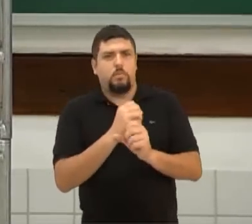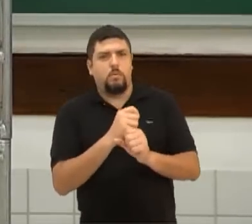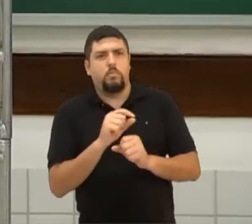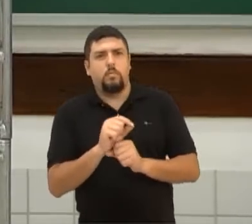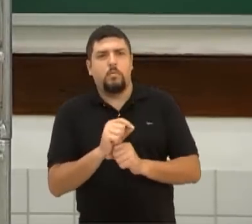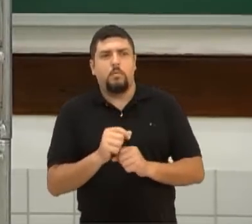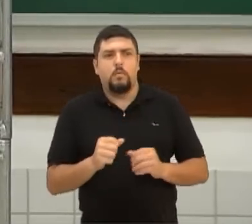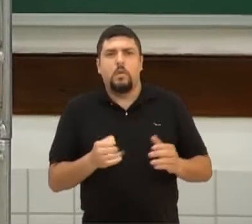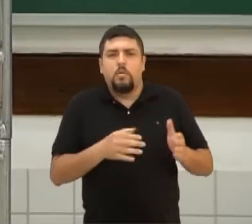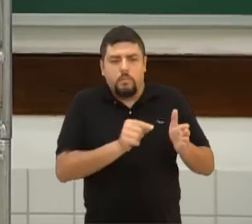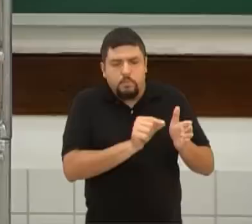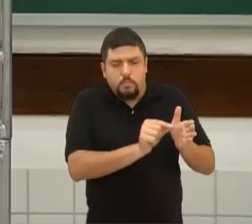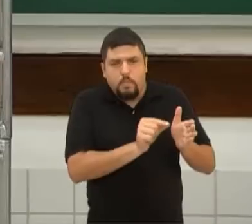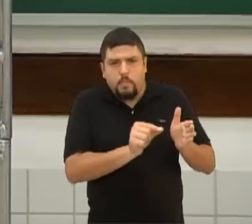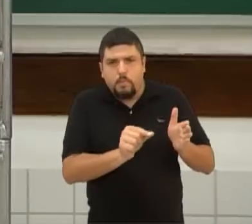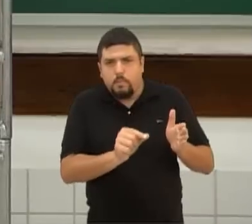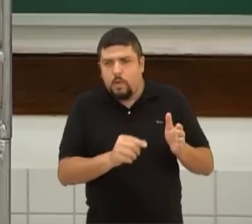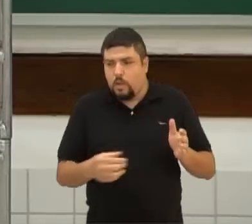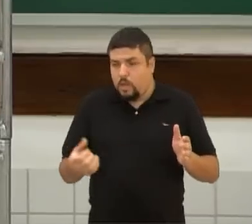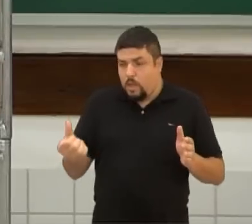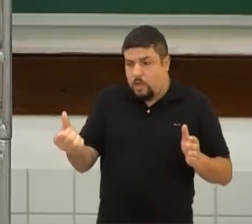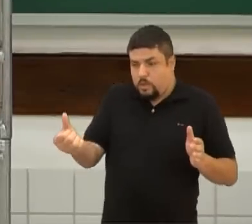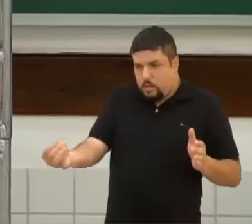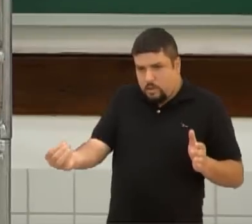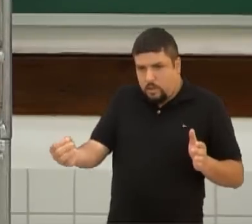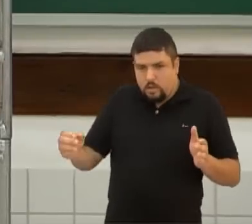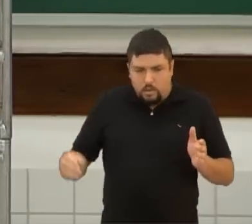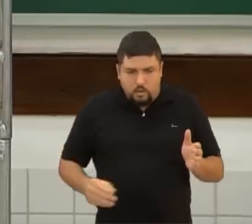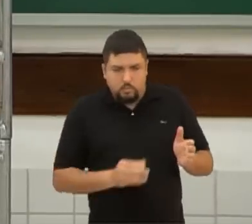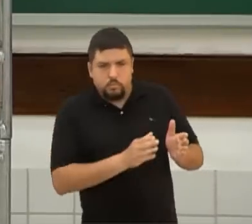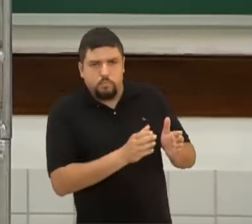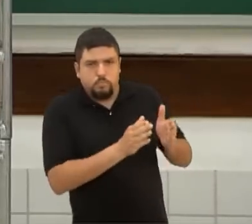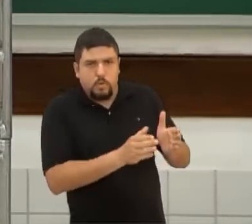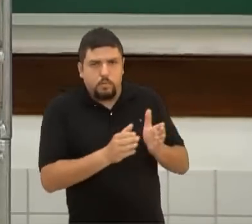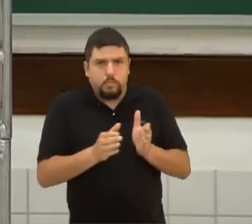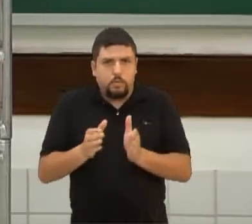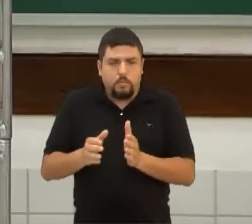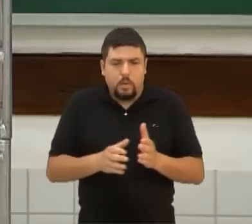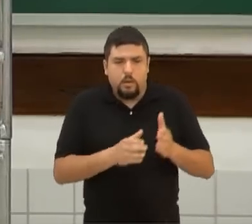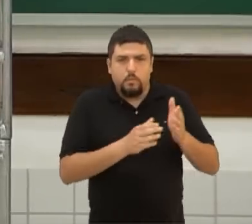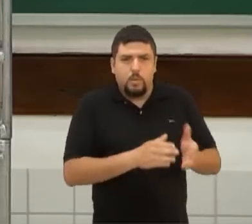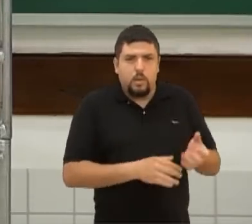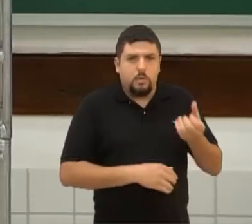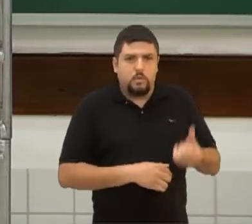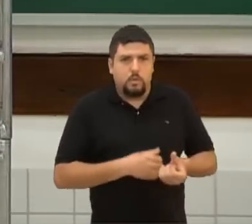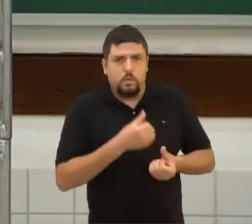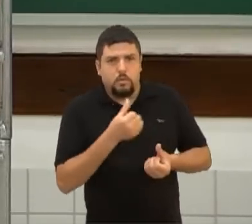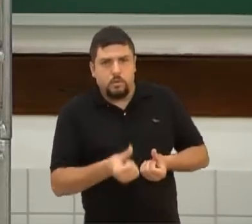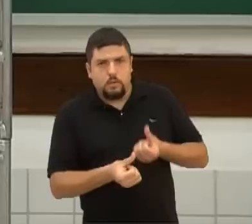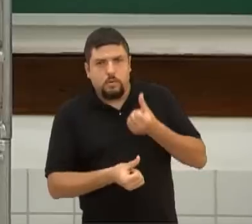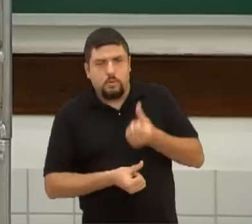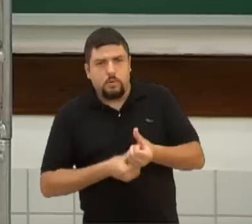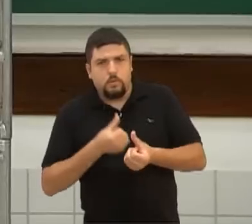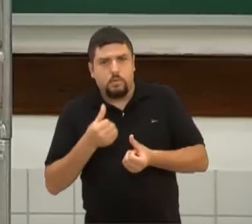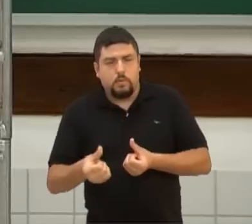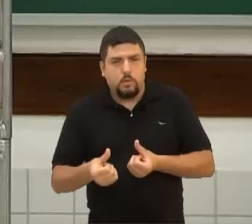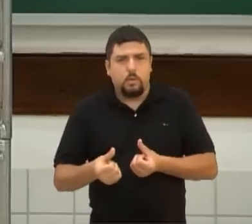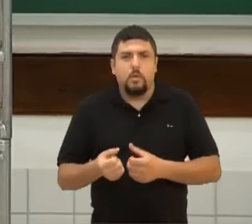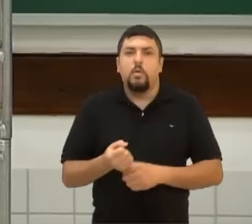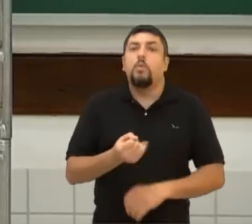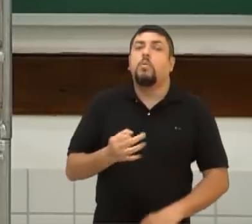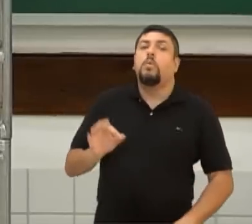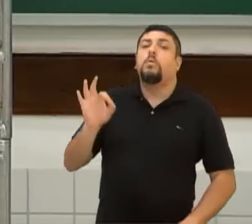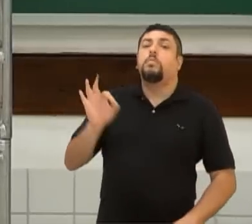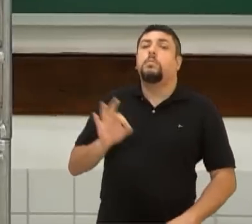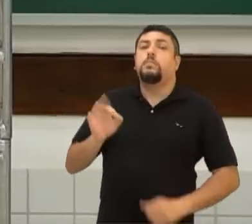quantas combinações de 60 números de 6 em 6. Aí depois você vai perceber qual é a chance de ganhar na